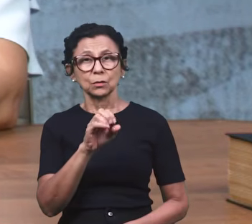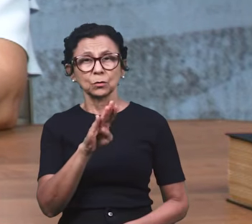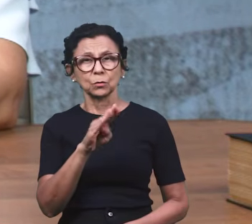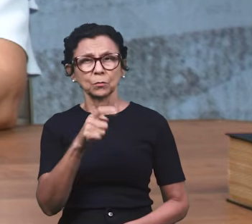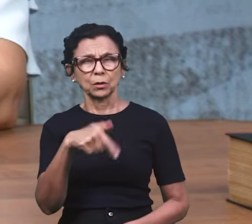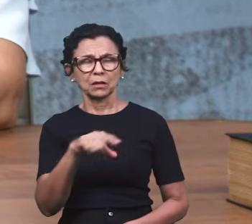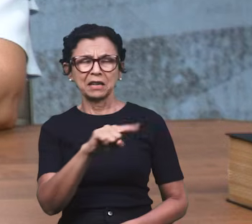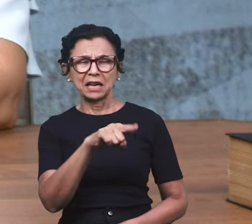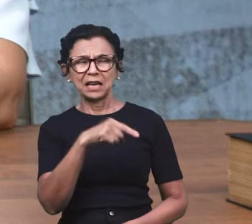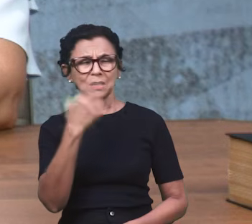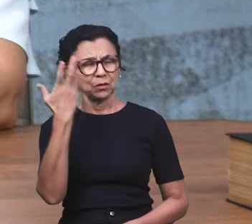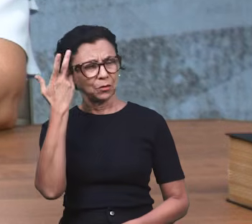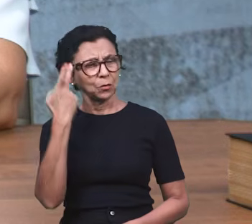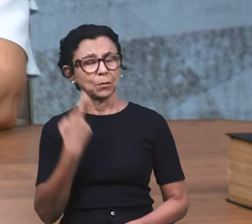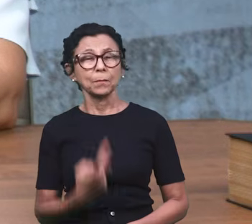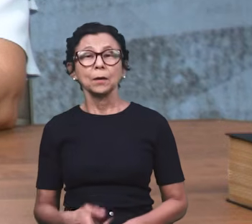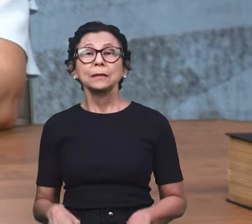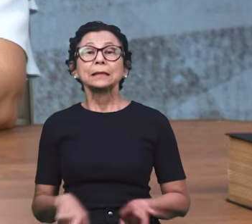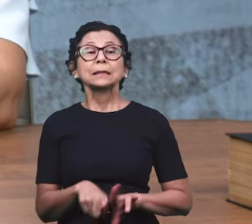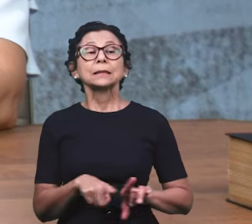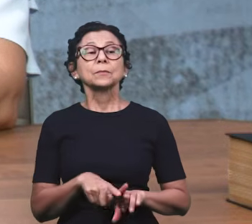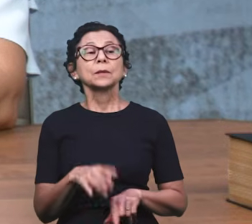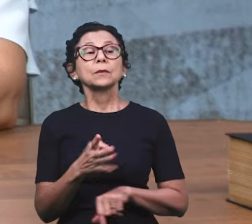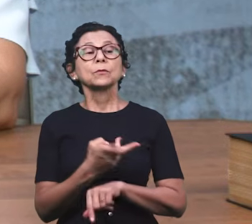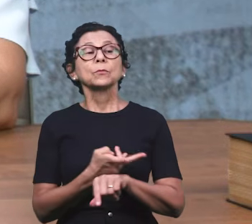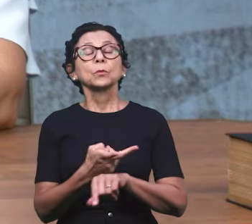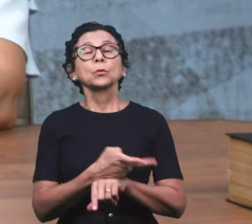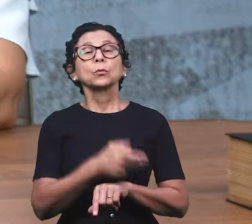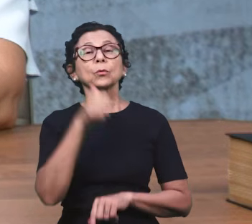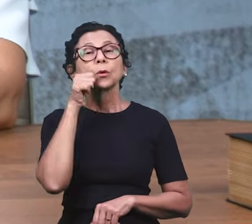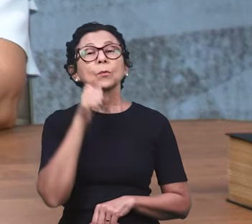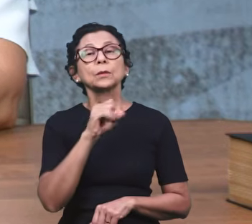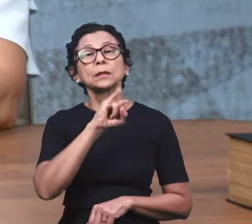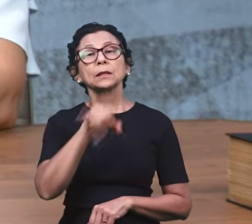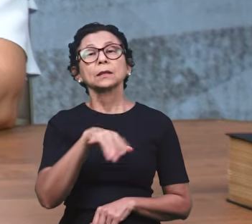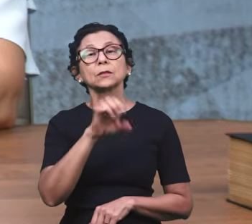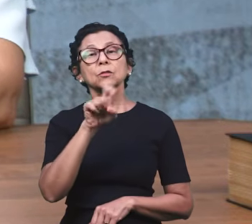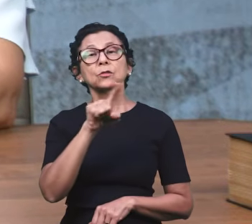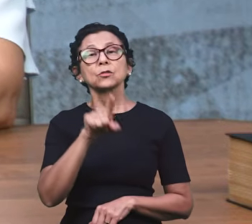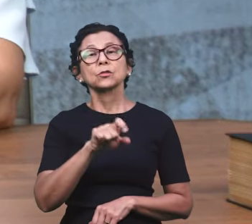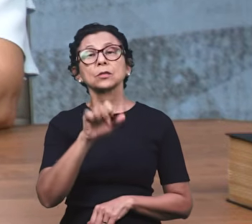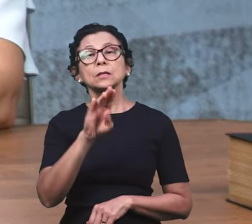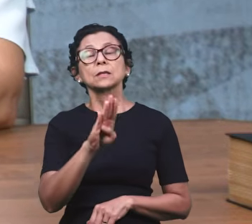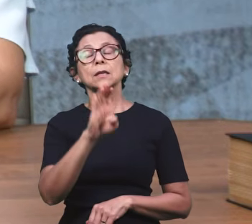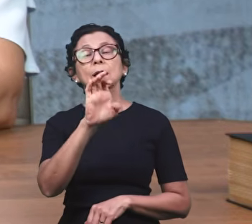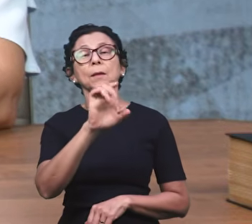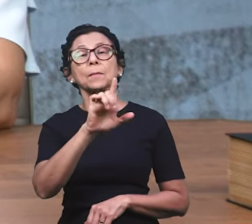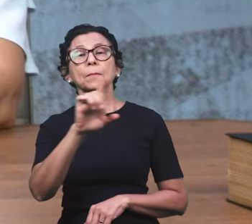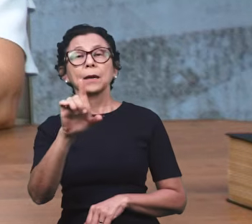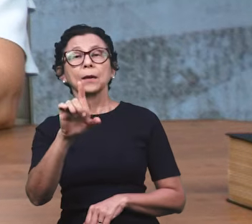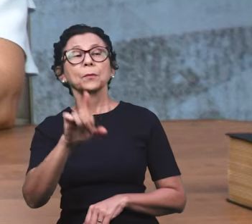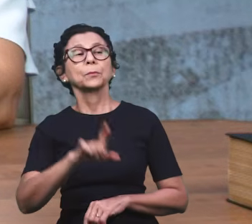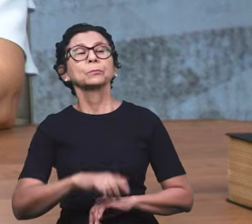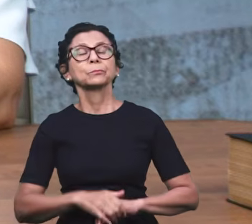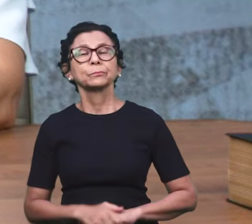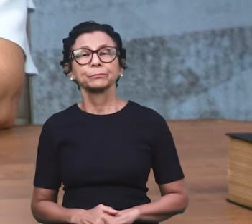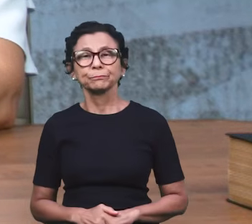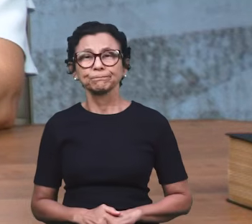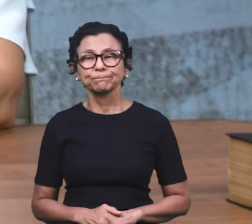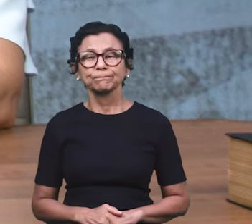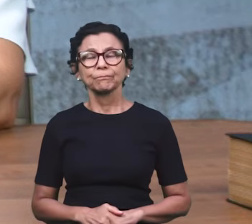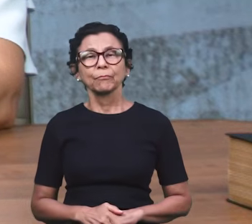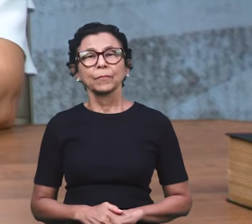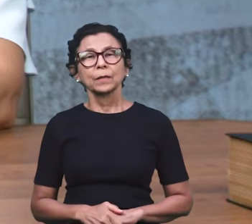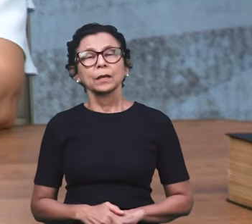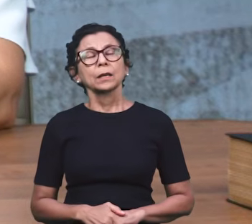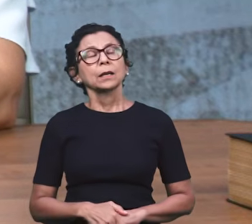por mulher a Jezabel, filha de Etibaal, rei dos Sidônios, e foi e